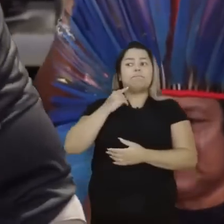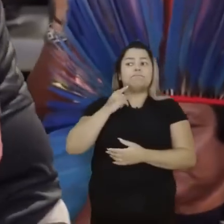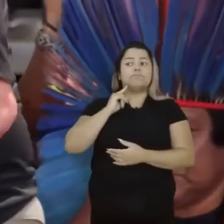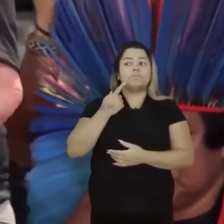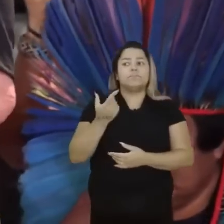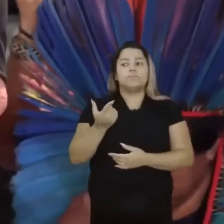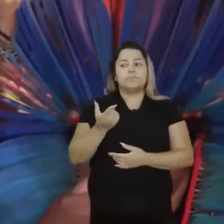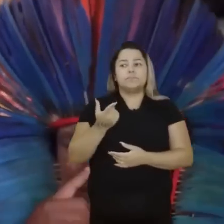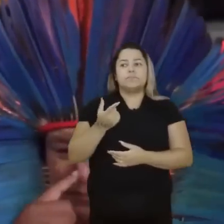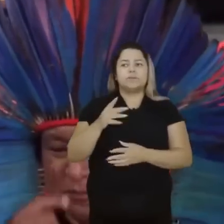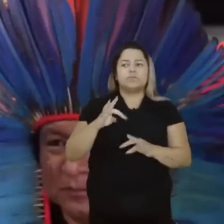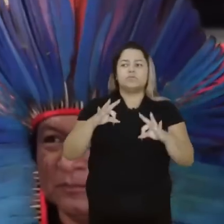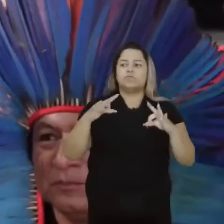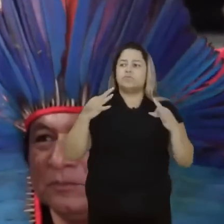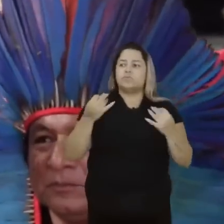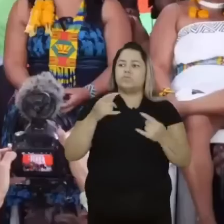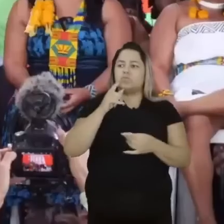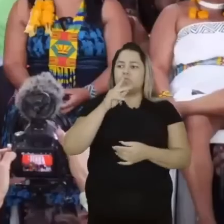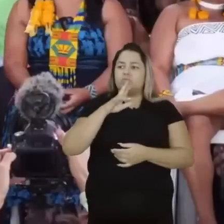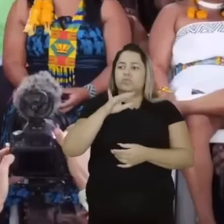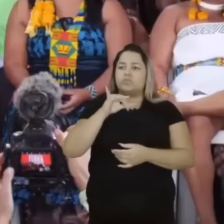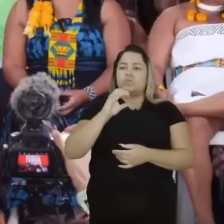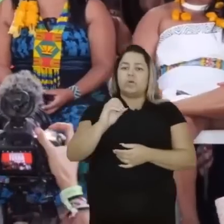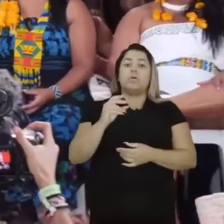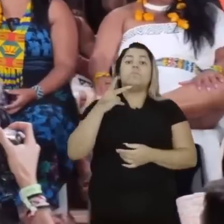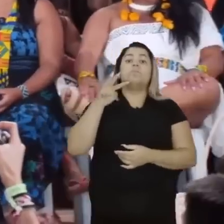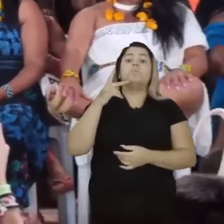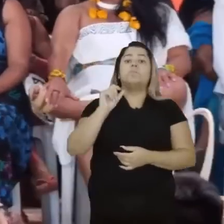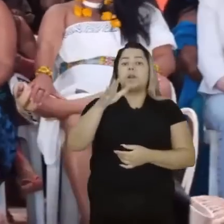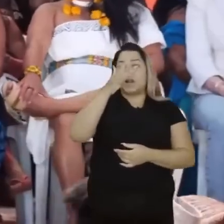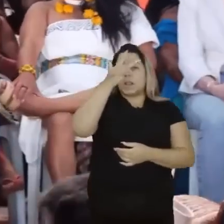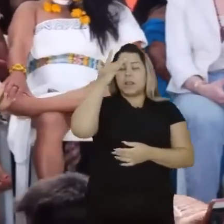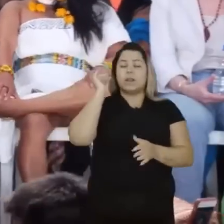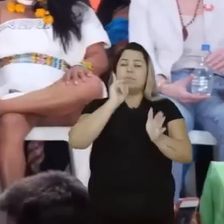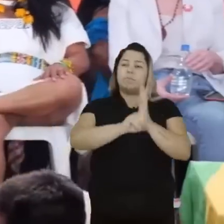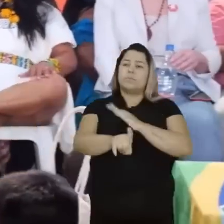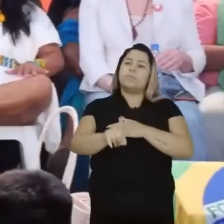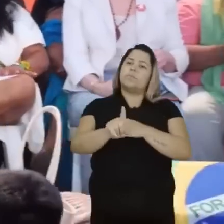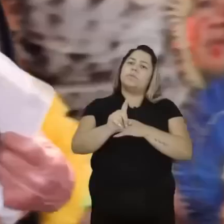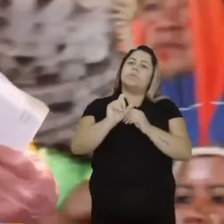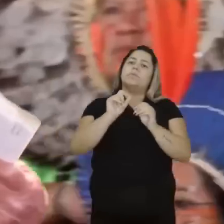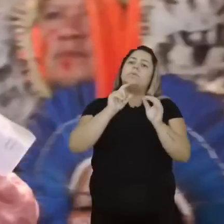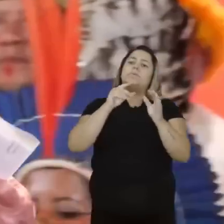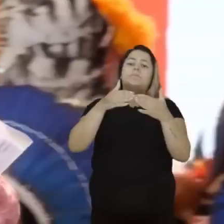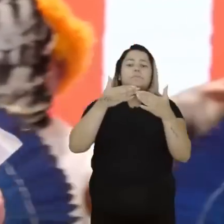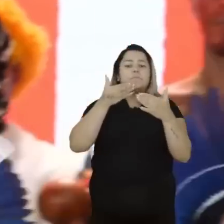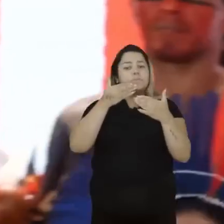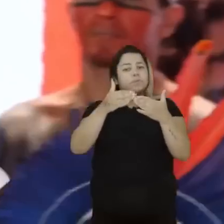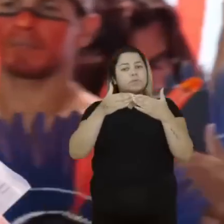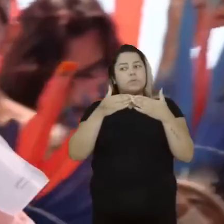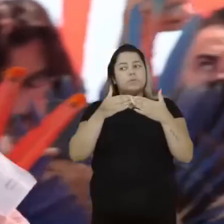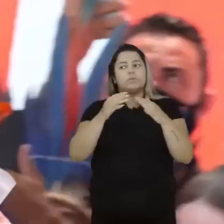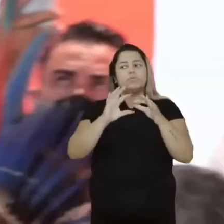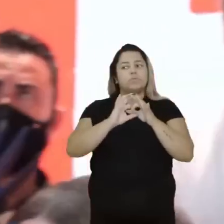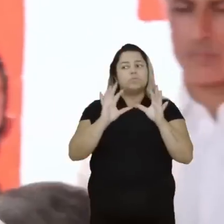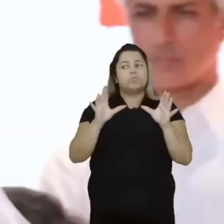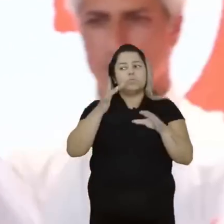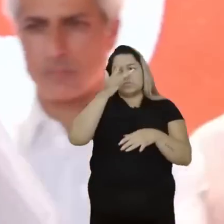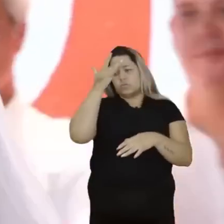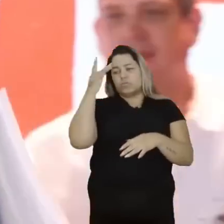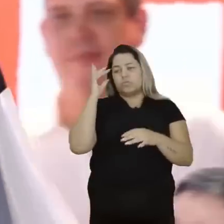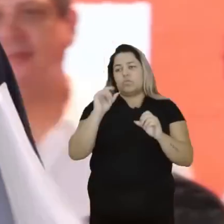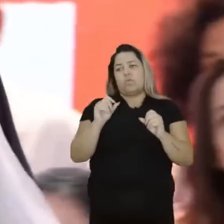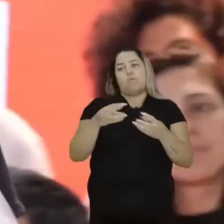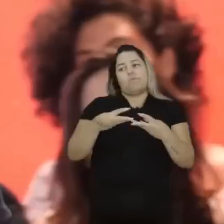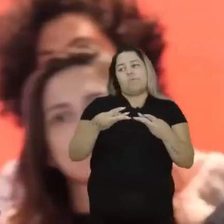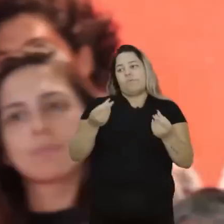que é de todos? Para quem que ele pediu? Quem deu licença? Quem autorizou? Ou seja, e muitas